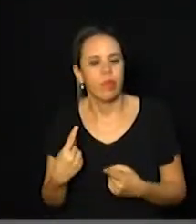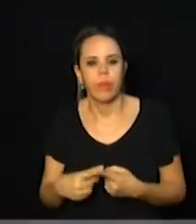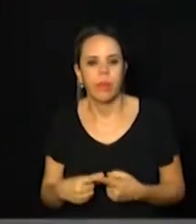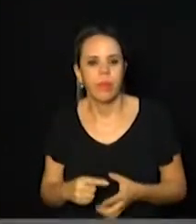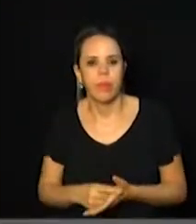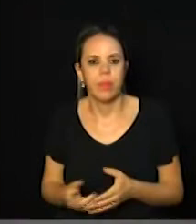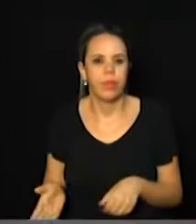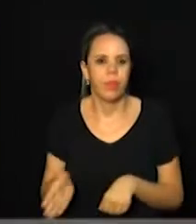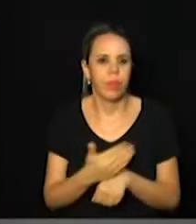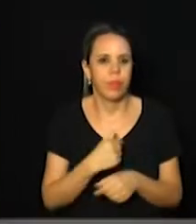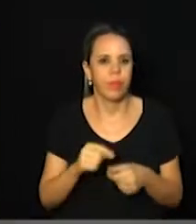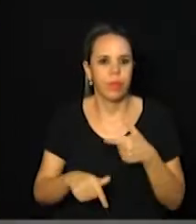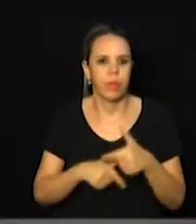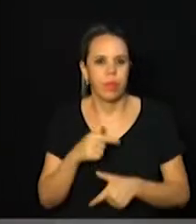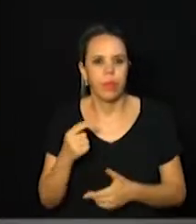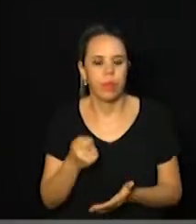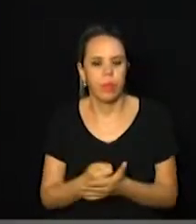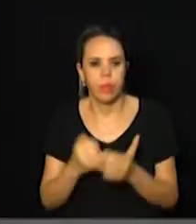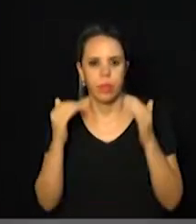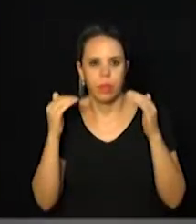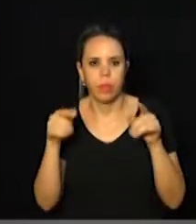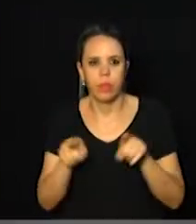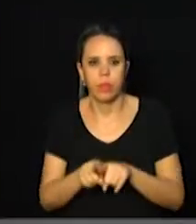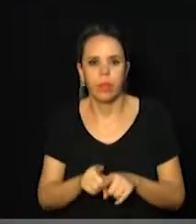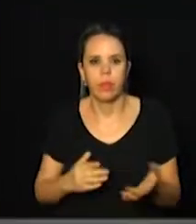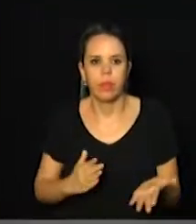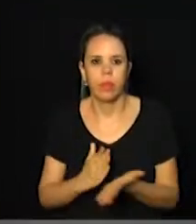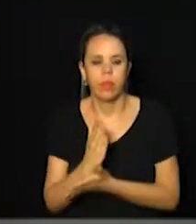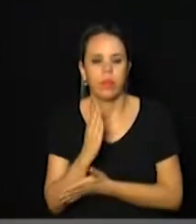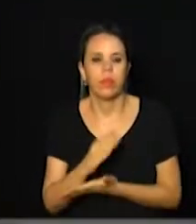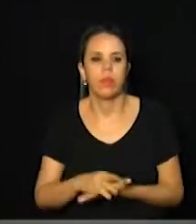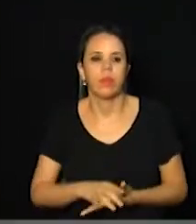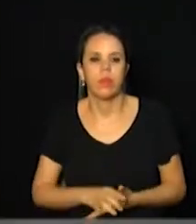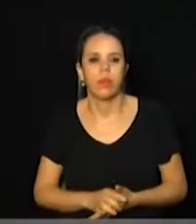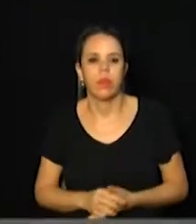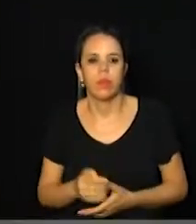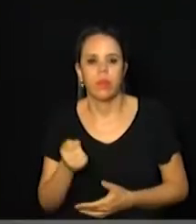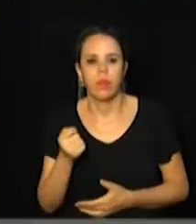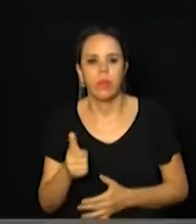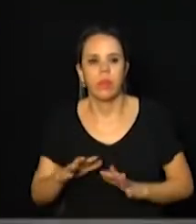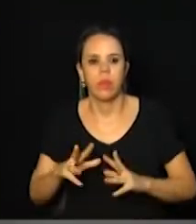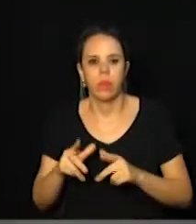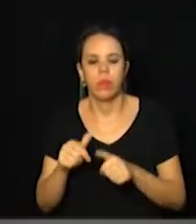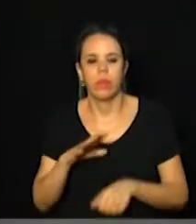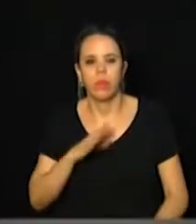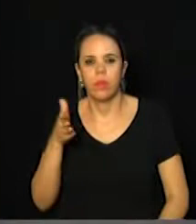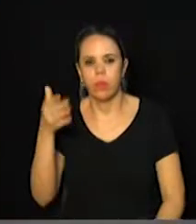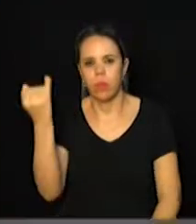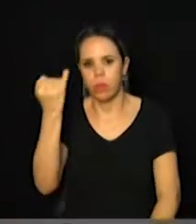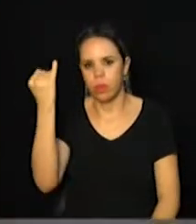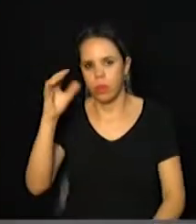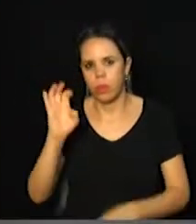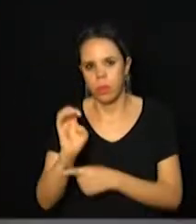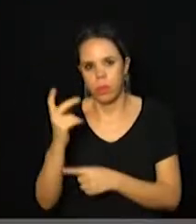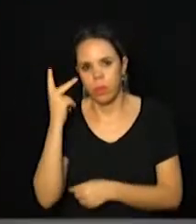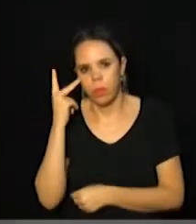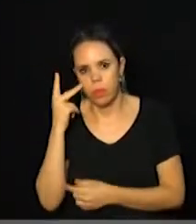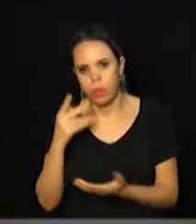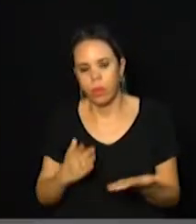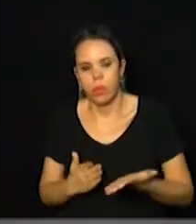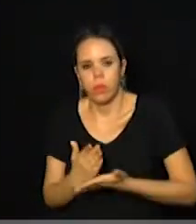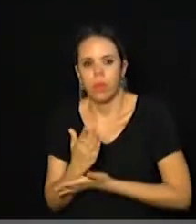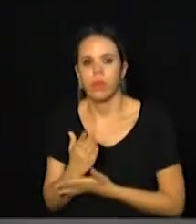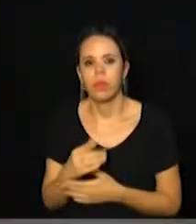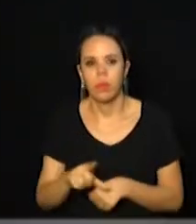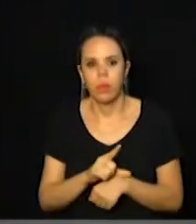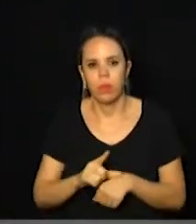antes nós fizemos o dever de casa nós aprovamos ir quase todas as cidades importantes do estado de São Paulo mas aprovou